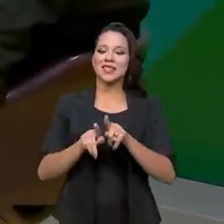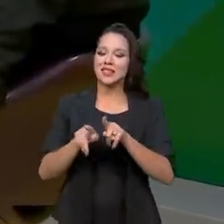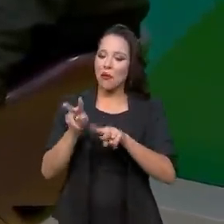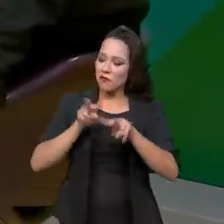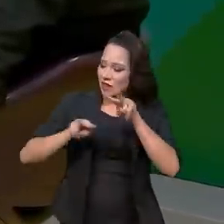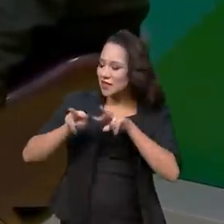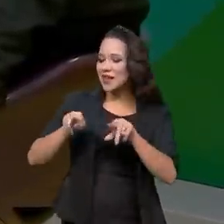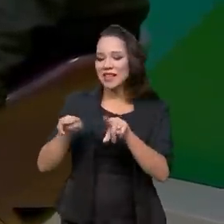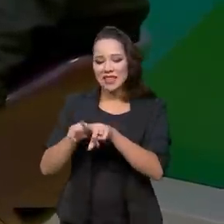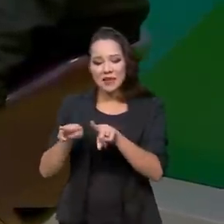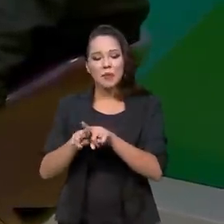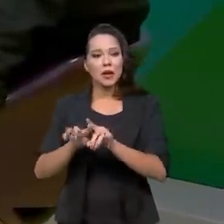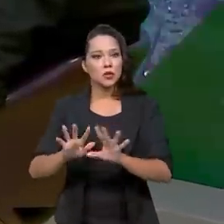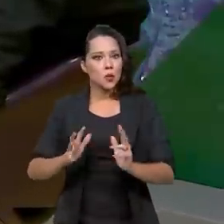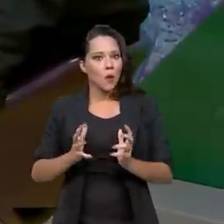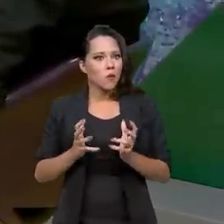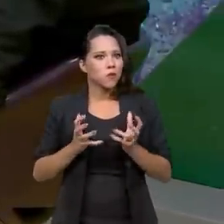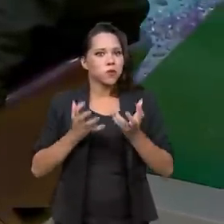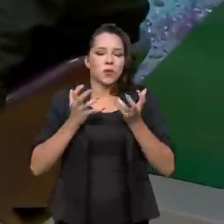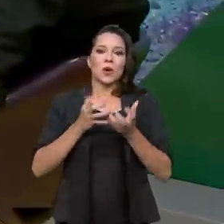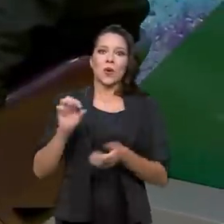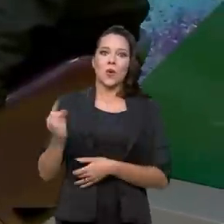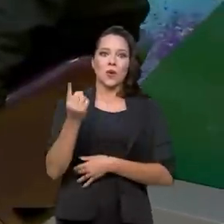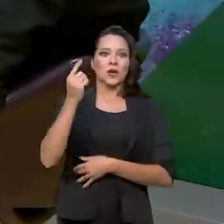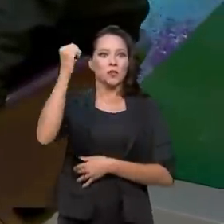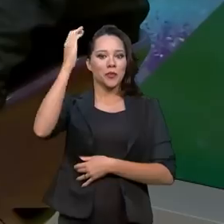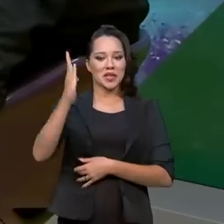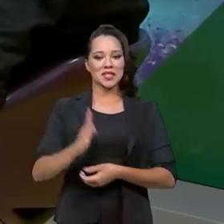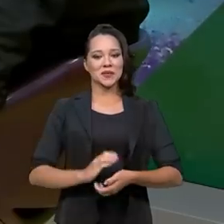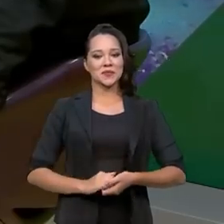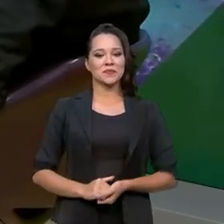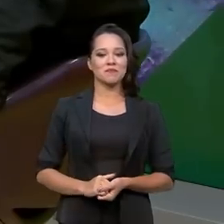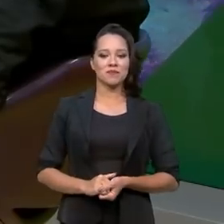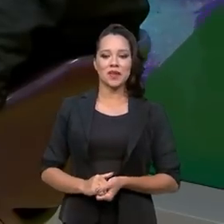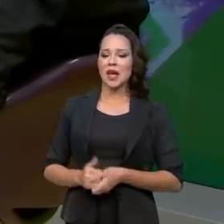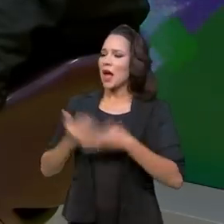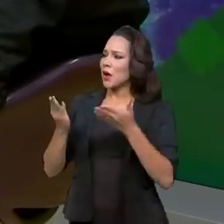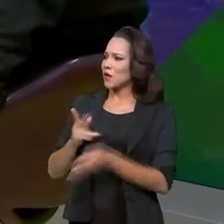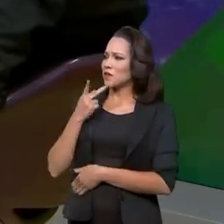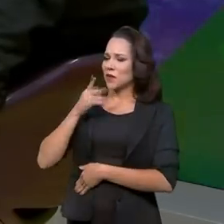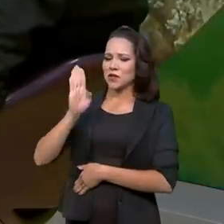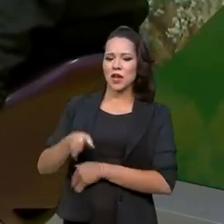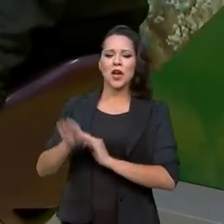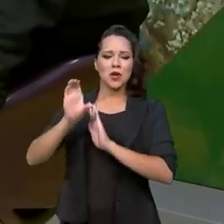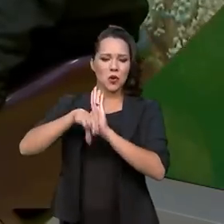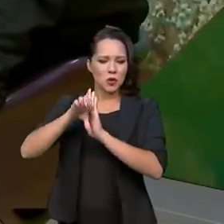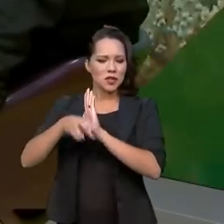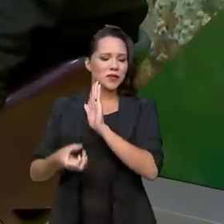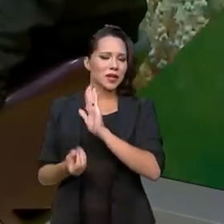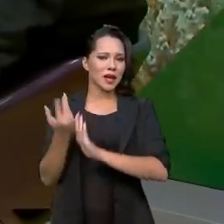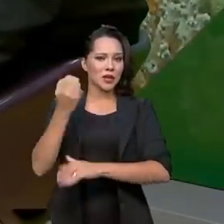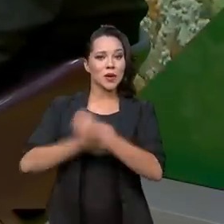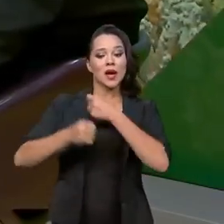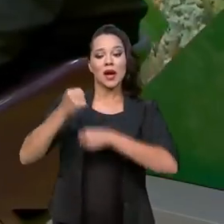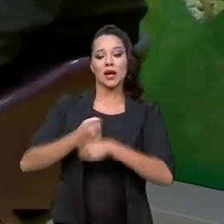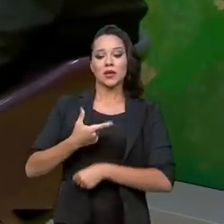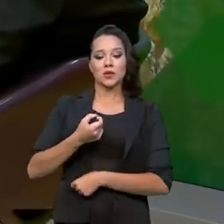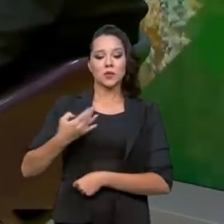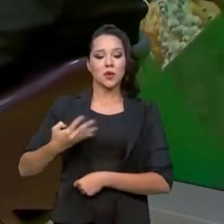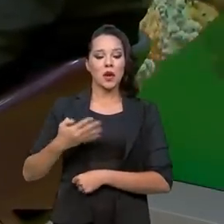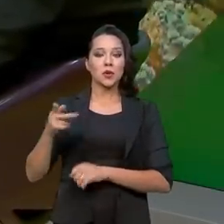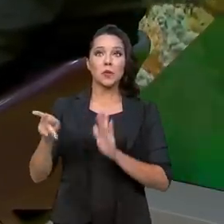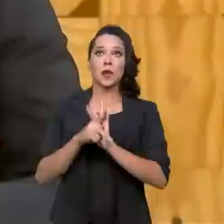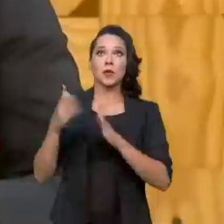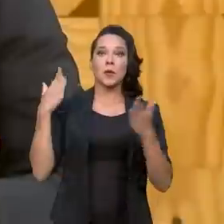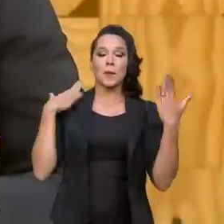também, de uma riqueza sem igual para o nosso país. Agora, o senhor comentou que o conceito foi criado em 2004 pela Marinha